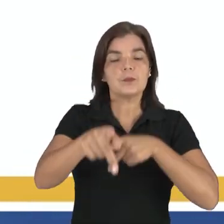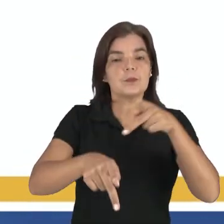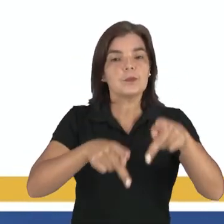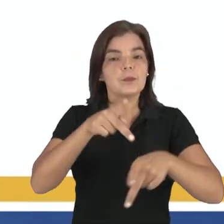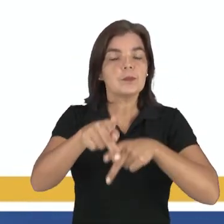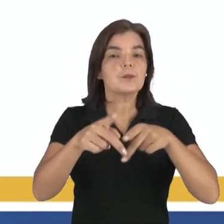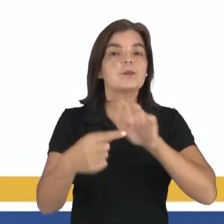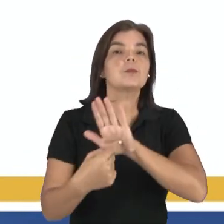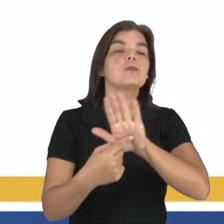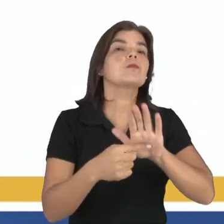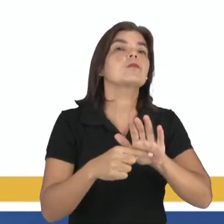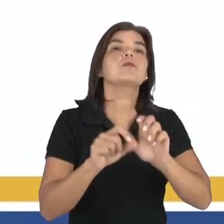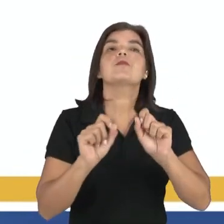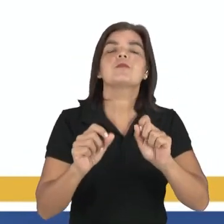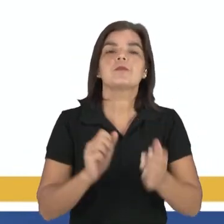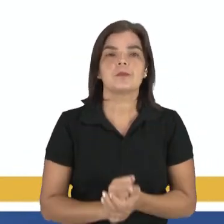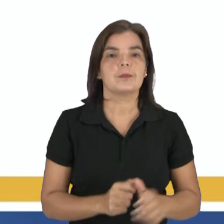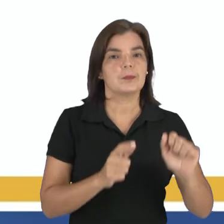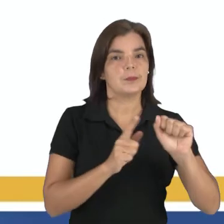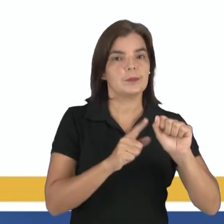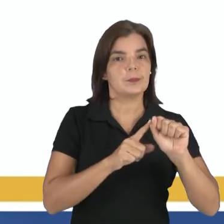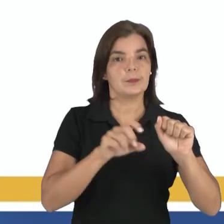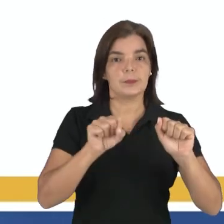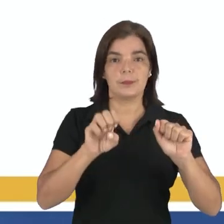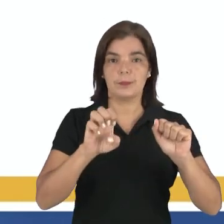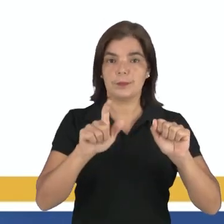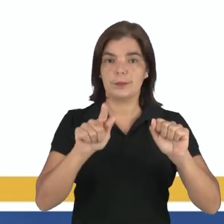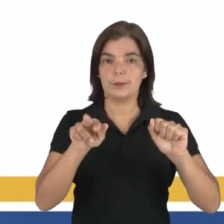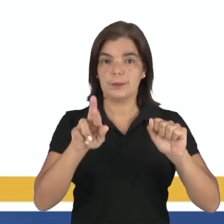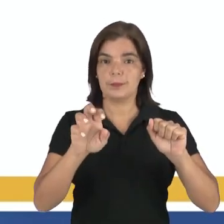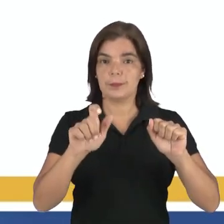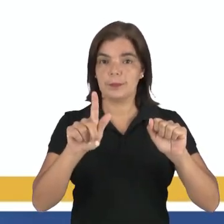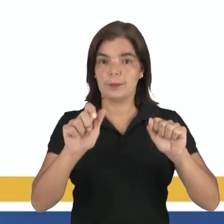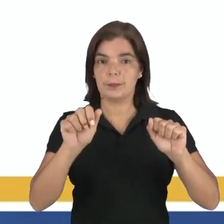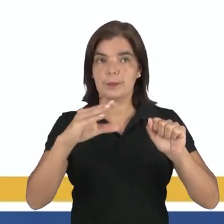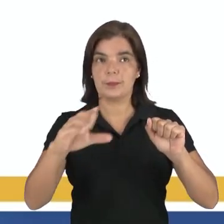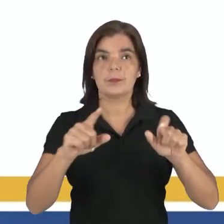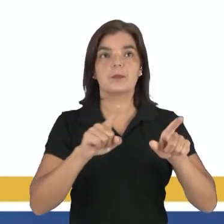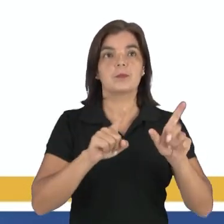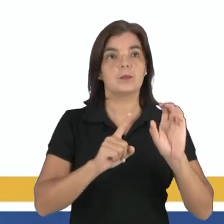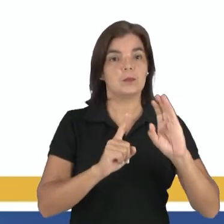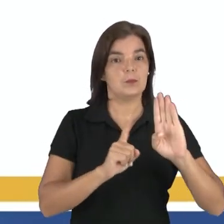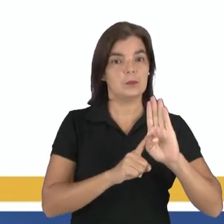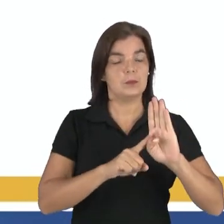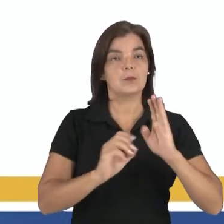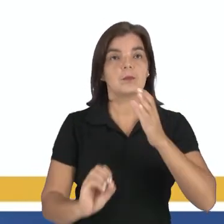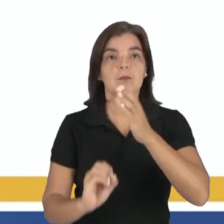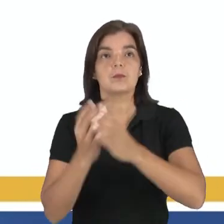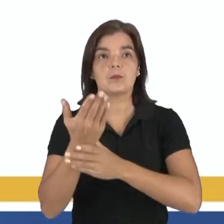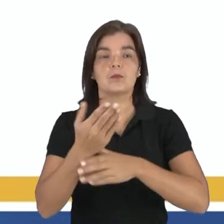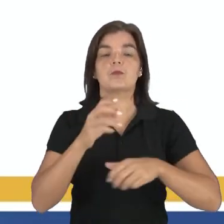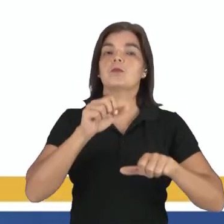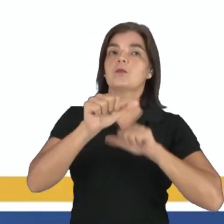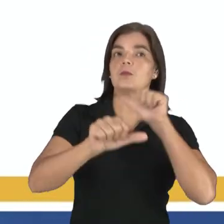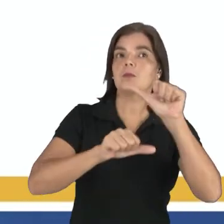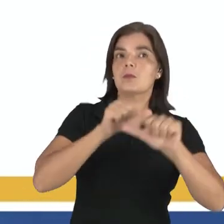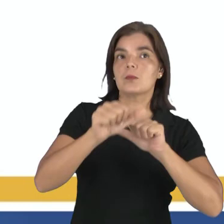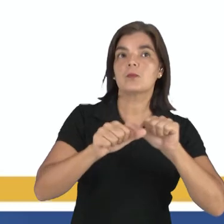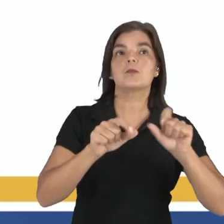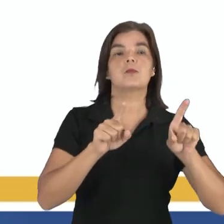atua nas populações promovendo o quê? A sua segregação, a reprodução, a mutação ou